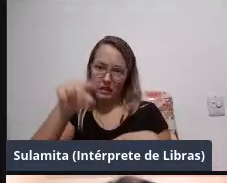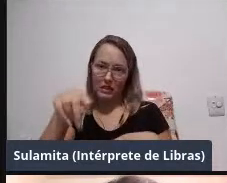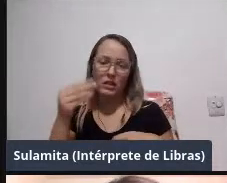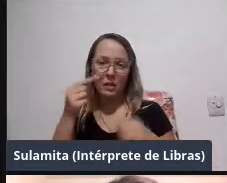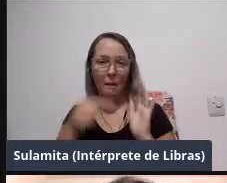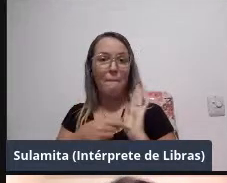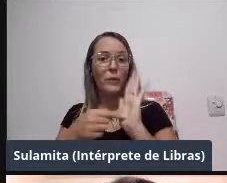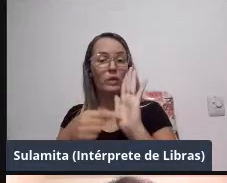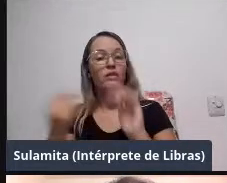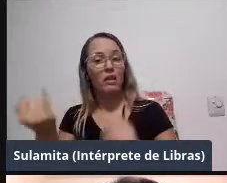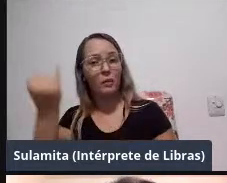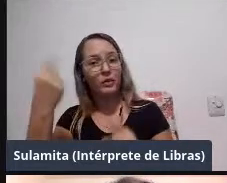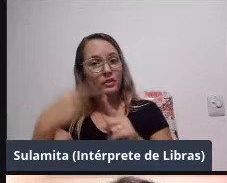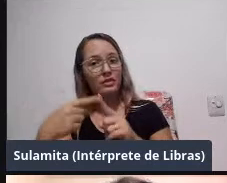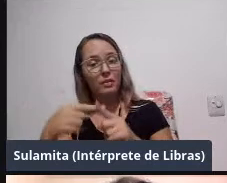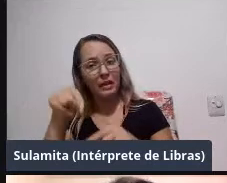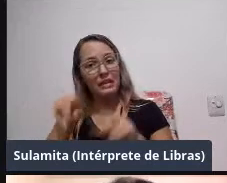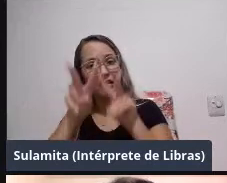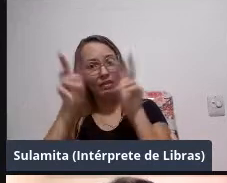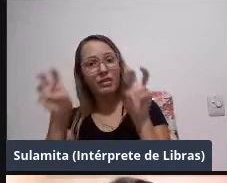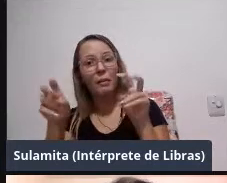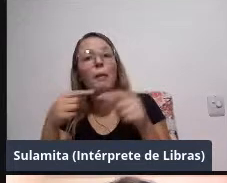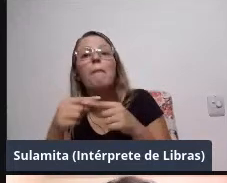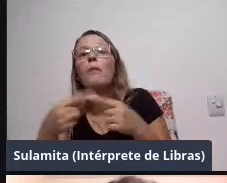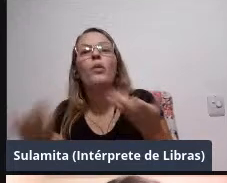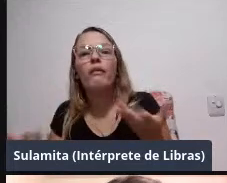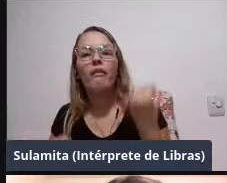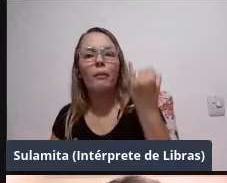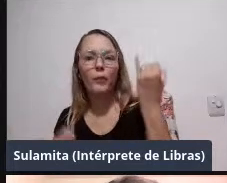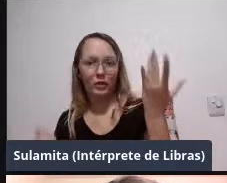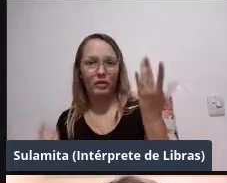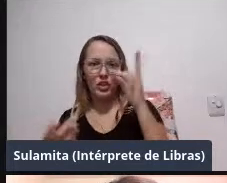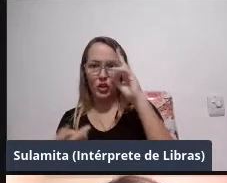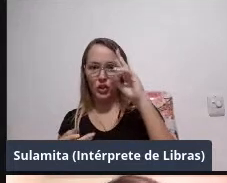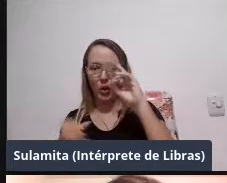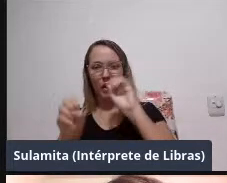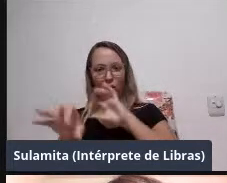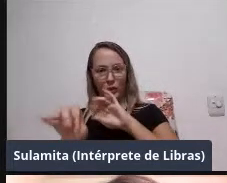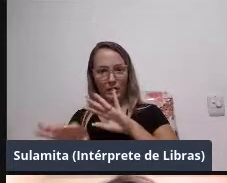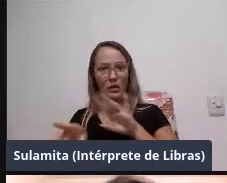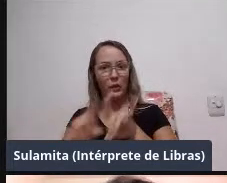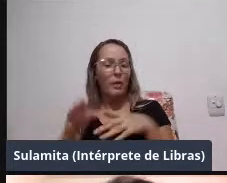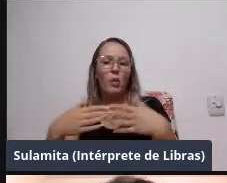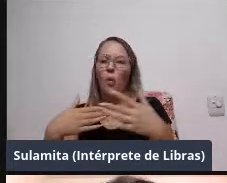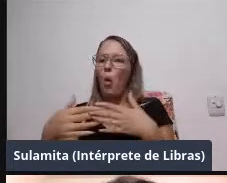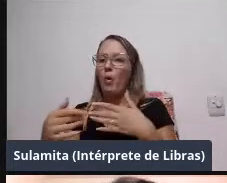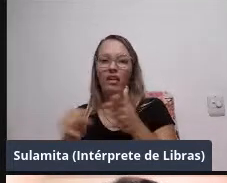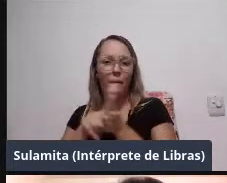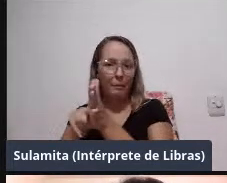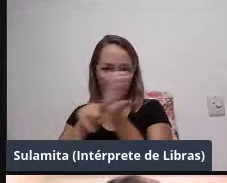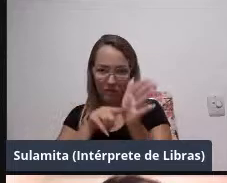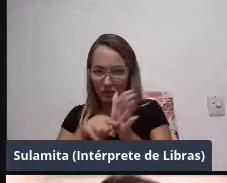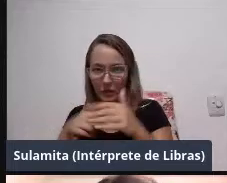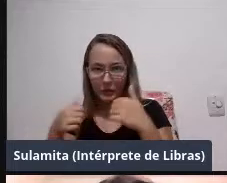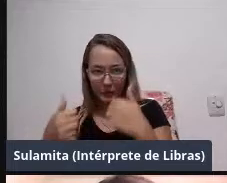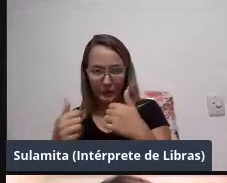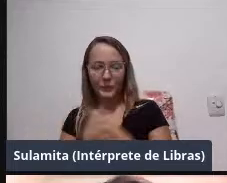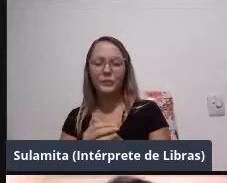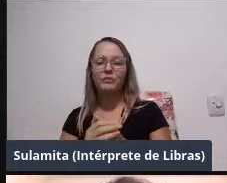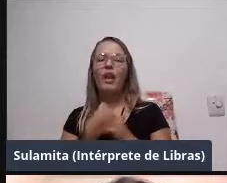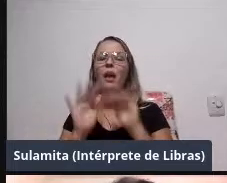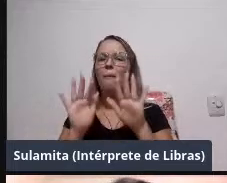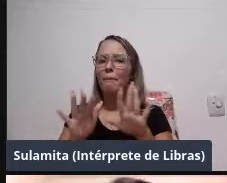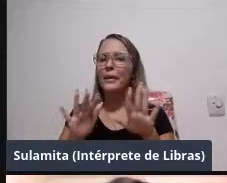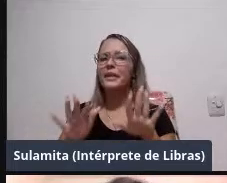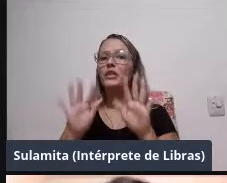a importância dessa temática, né, da história da educação para qualquer linha de pesquisa, para qualquer pesquisador ou qualquer pesquisadora. Mas, de qualquer maneira,